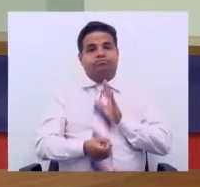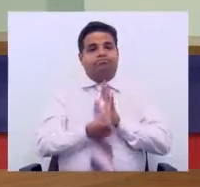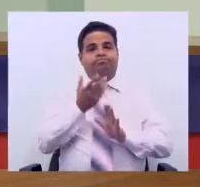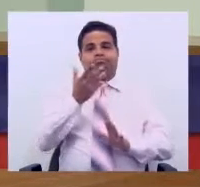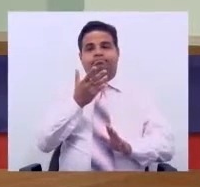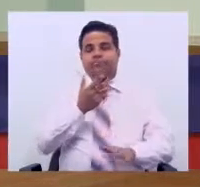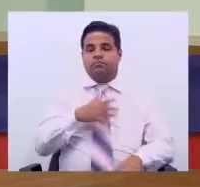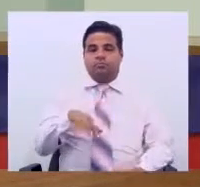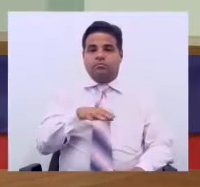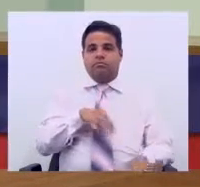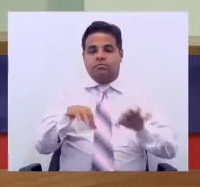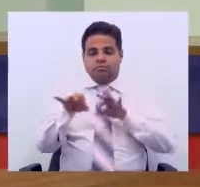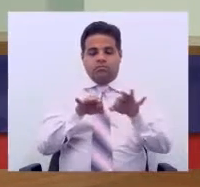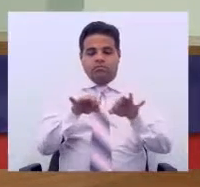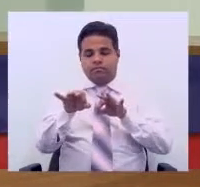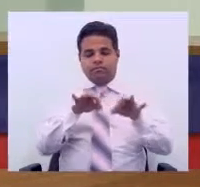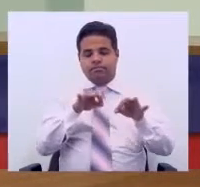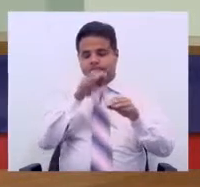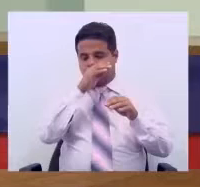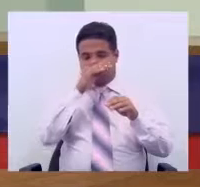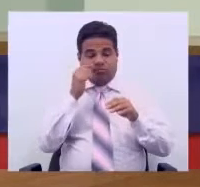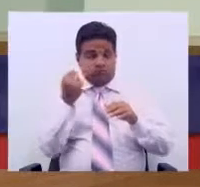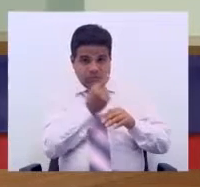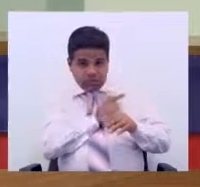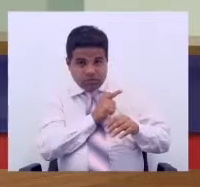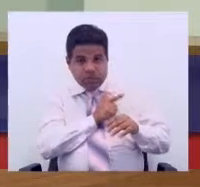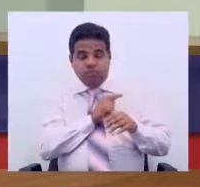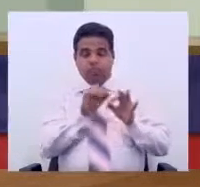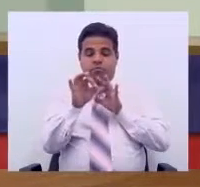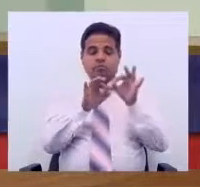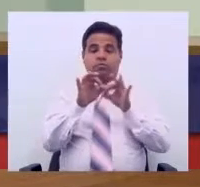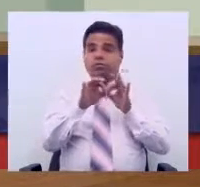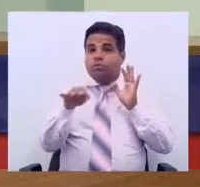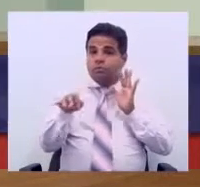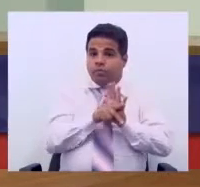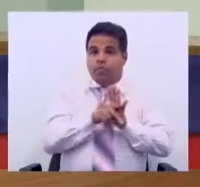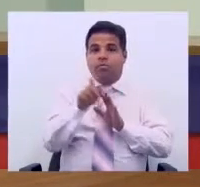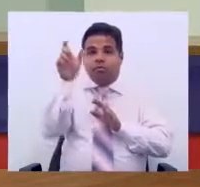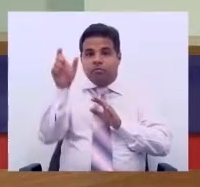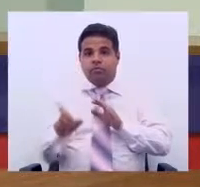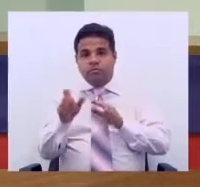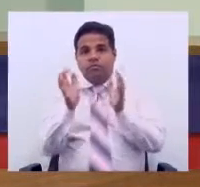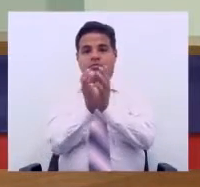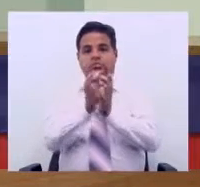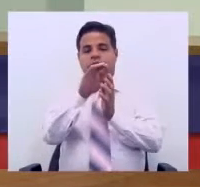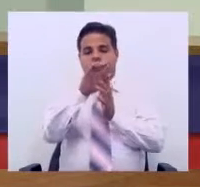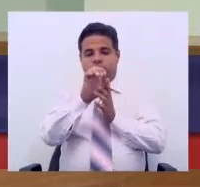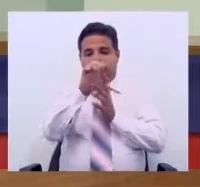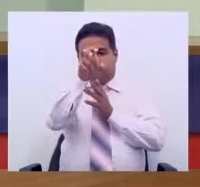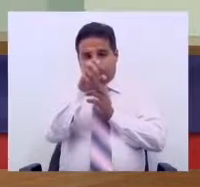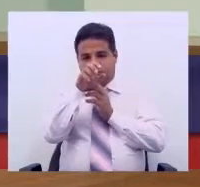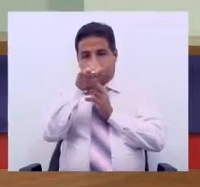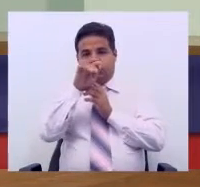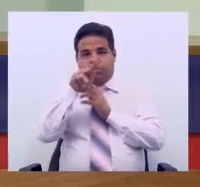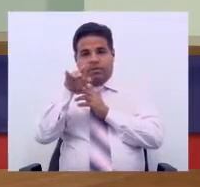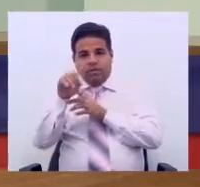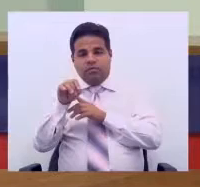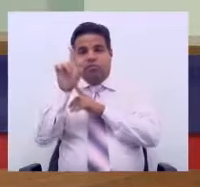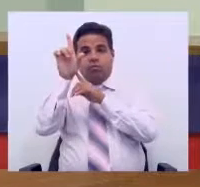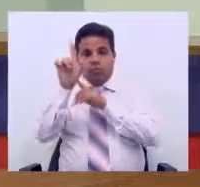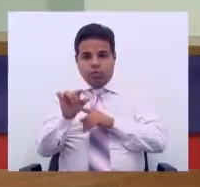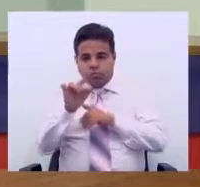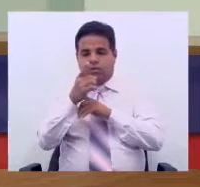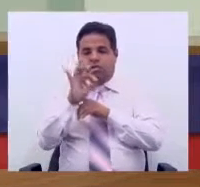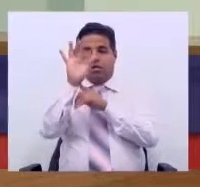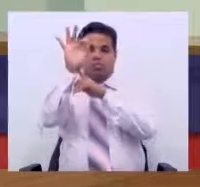presidente, um reajuste? Nós tivemos nessa casa um projeto do próprio Executivo solicitando a redução em 10%.